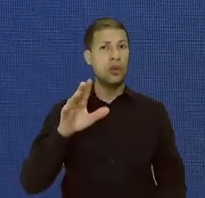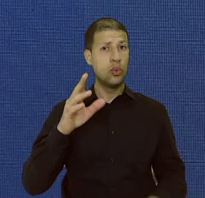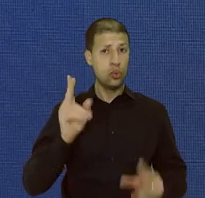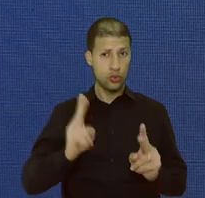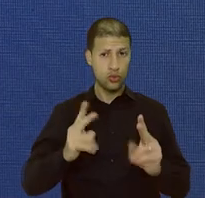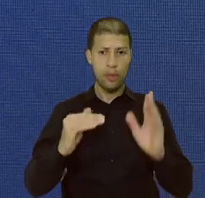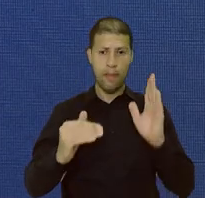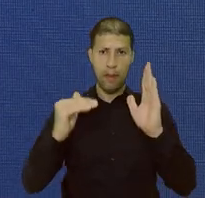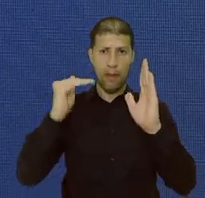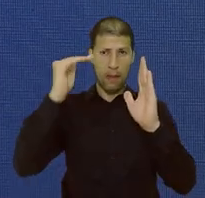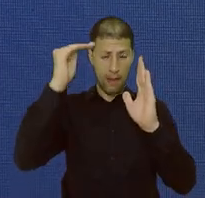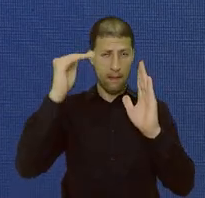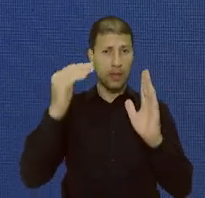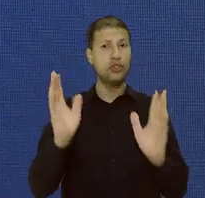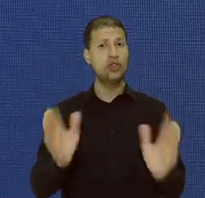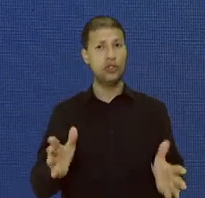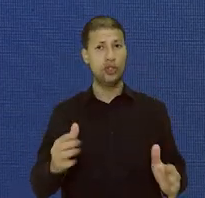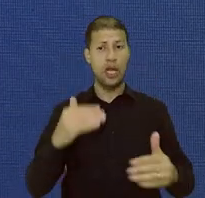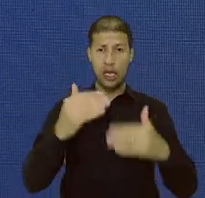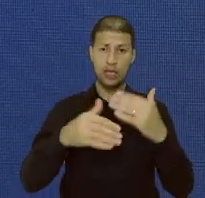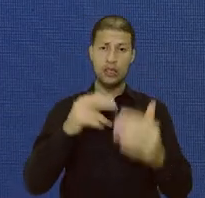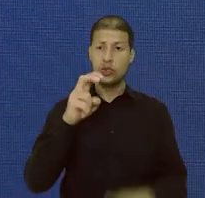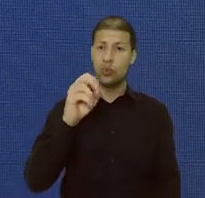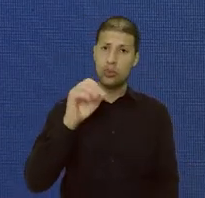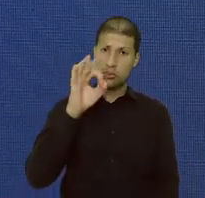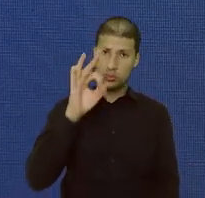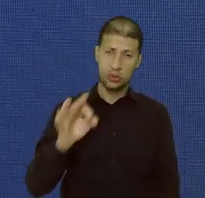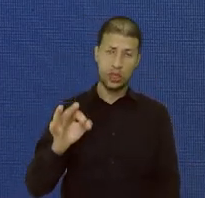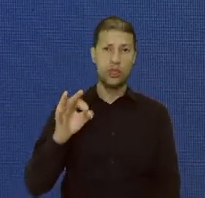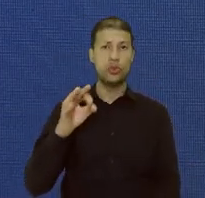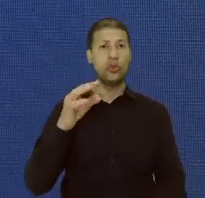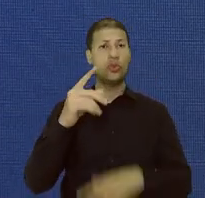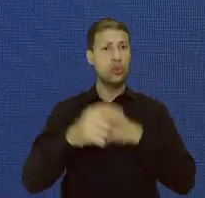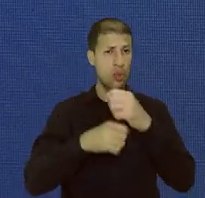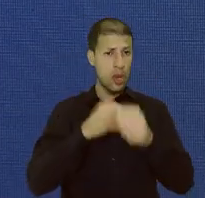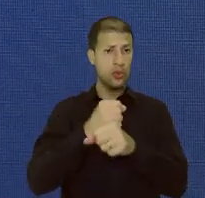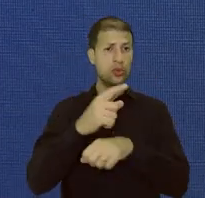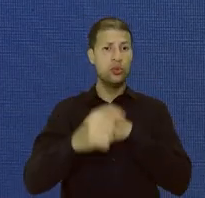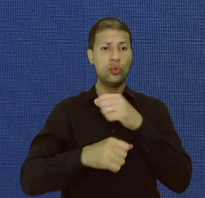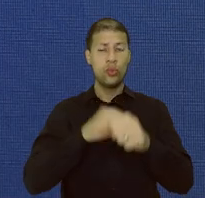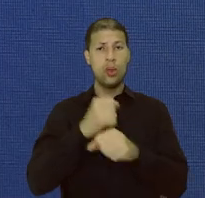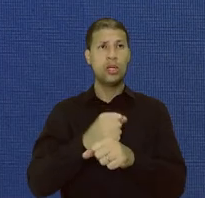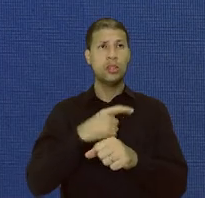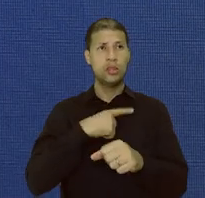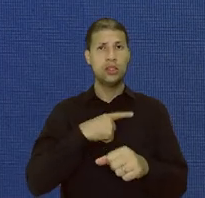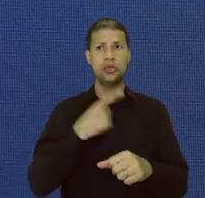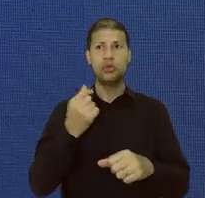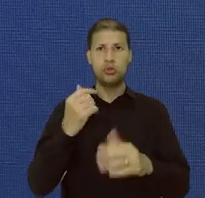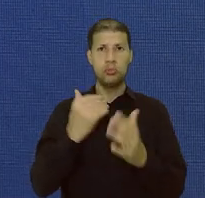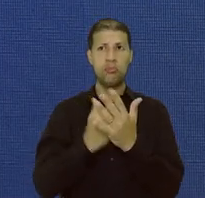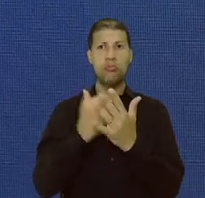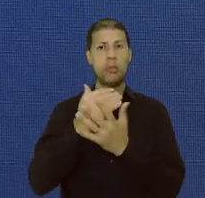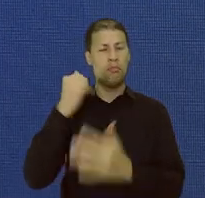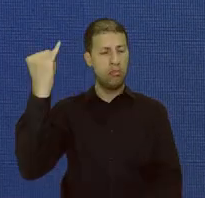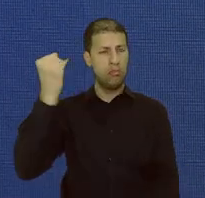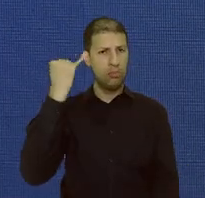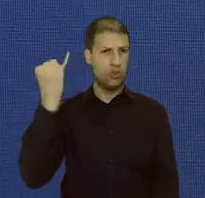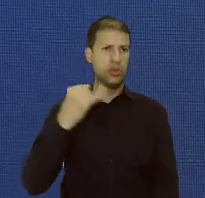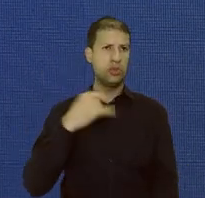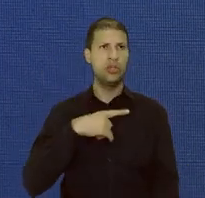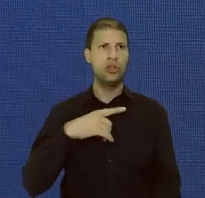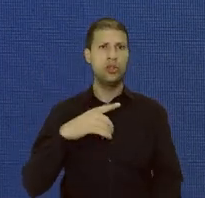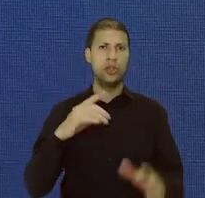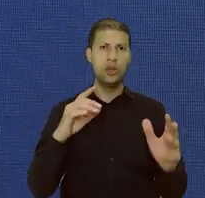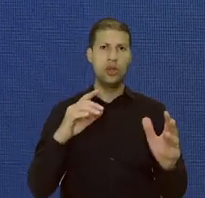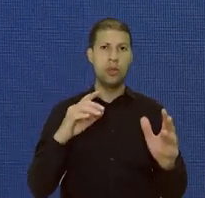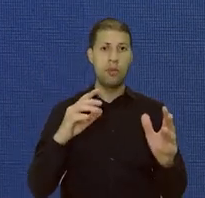muito grande crescer 50%, 40% ao ano e buscando imagens aí que são bem relevantes tanto de Bruno bruta